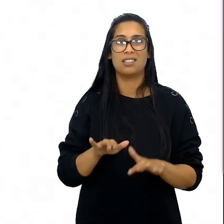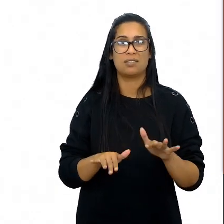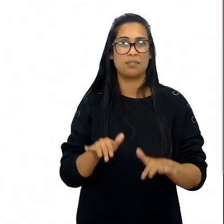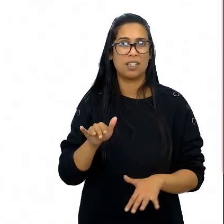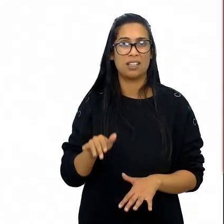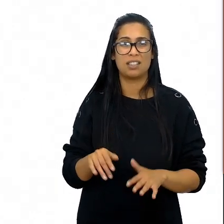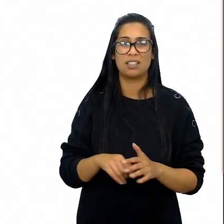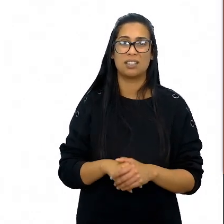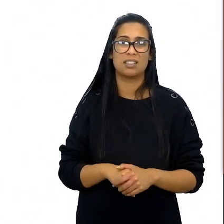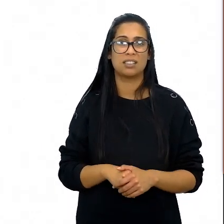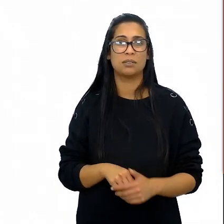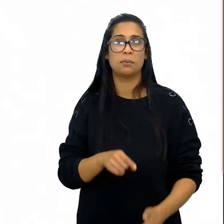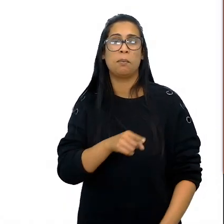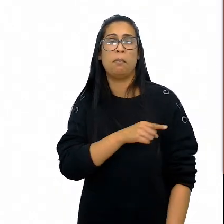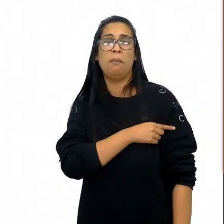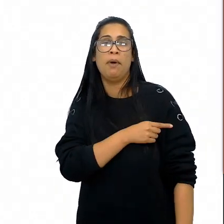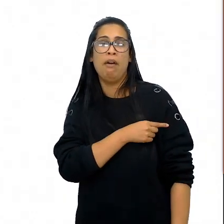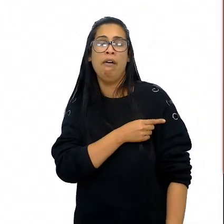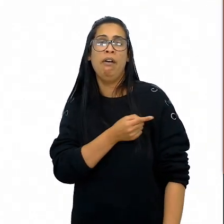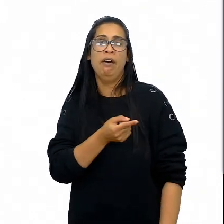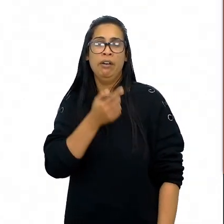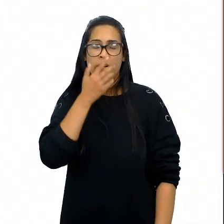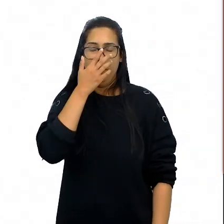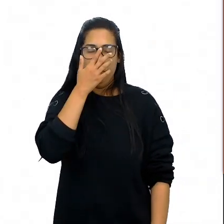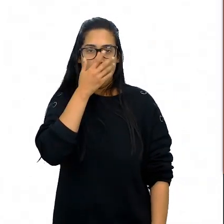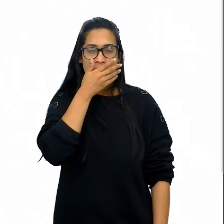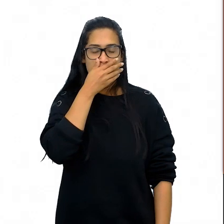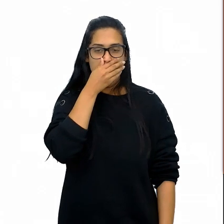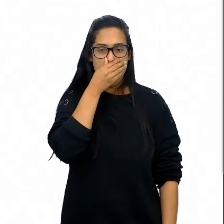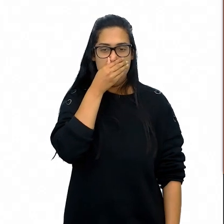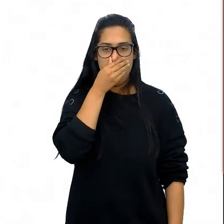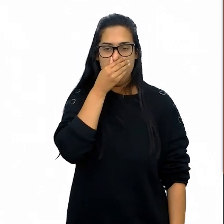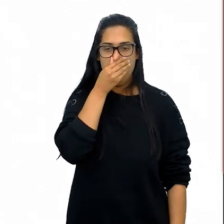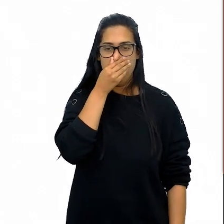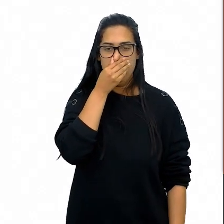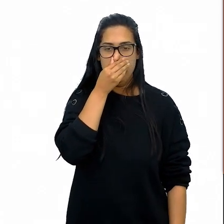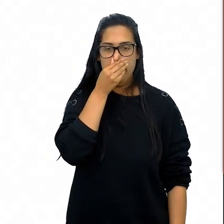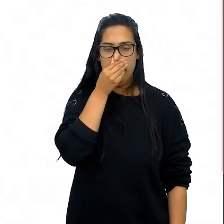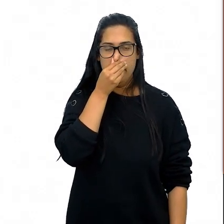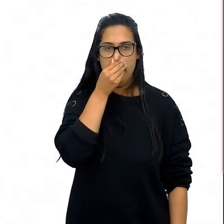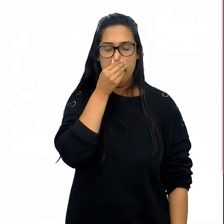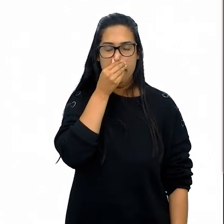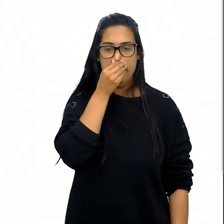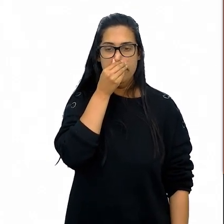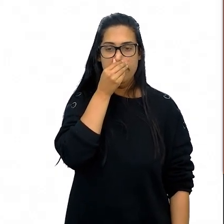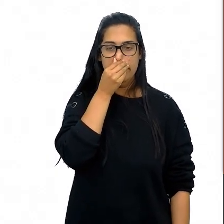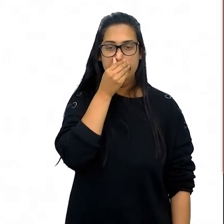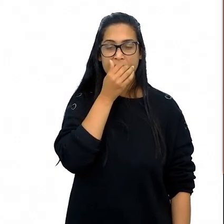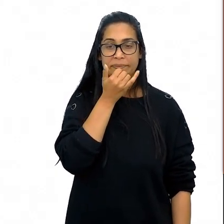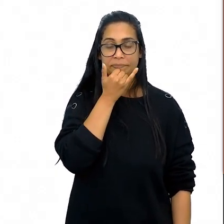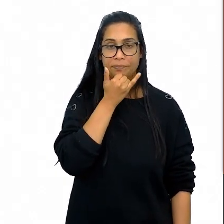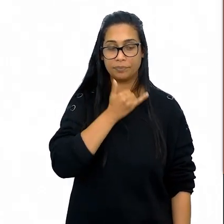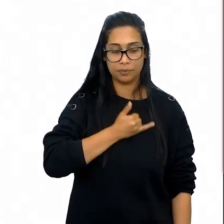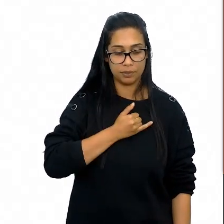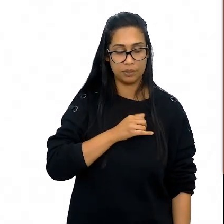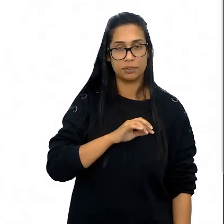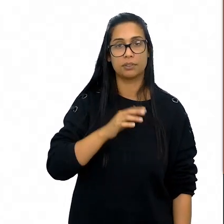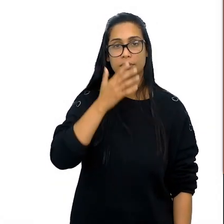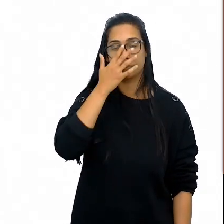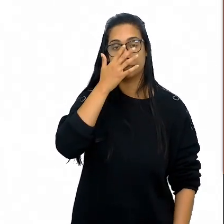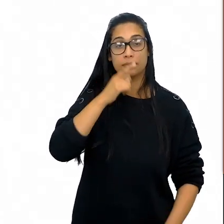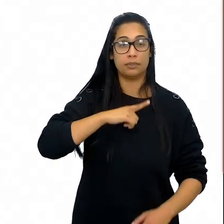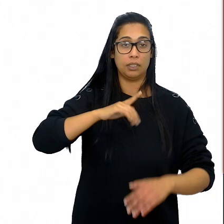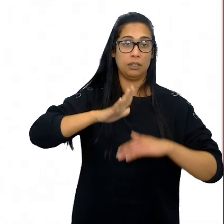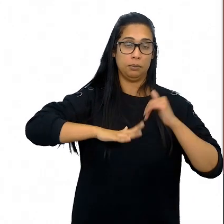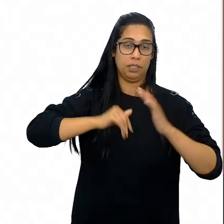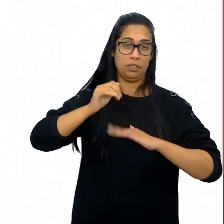na idade da primeira certa tá equivocado fala isso eu vou retificar minha sala né em habilidade do ensino médio haja Vista que o